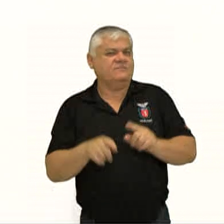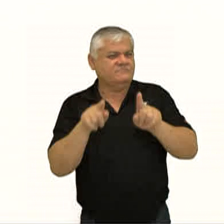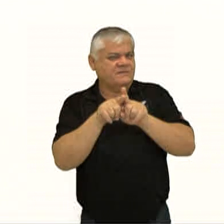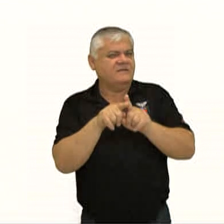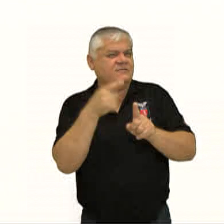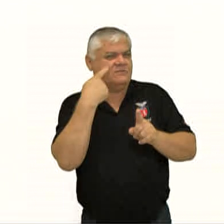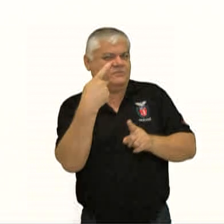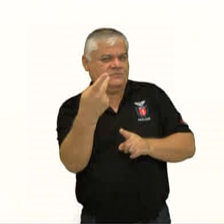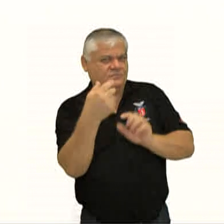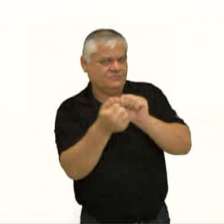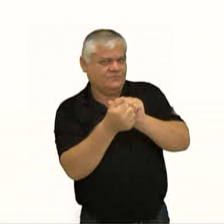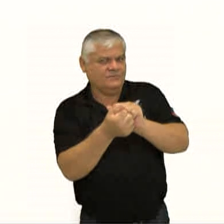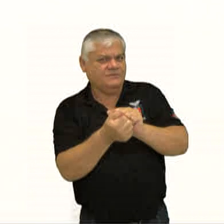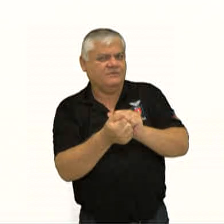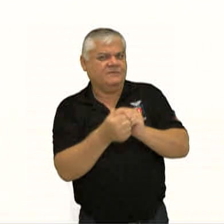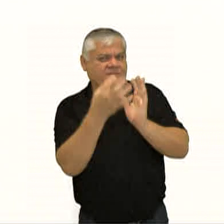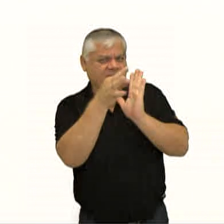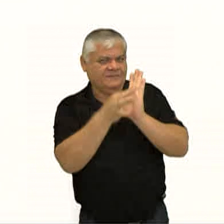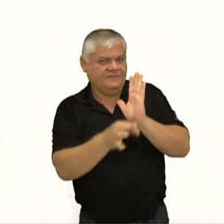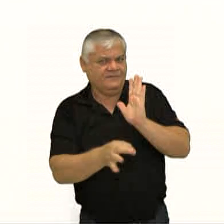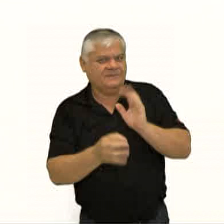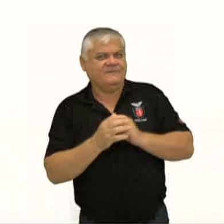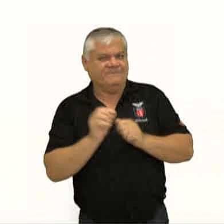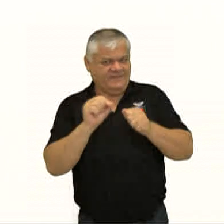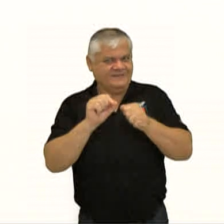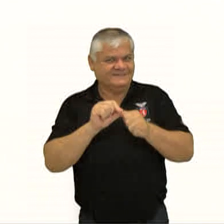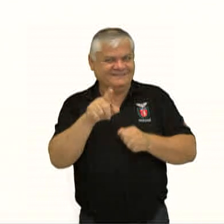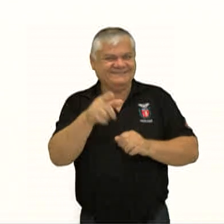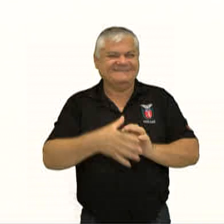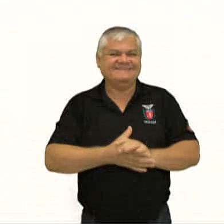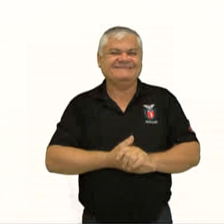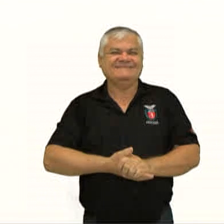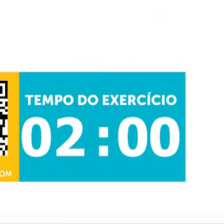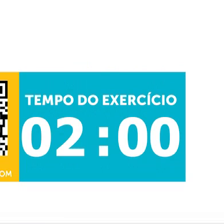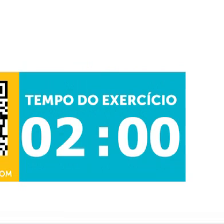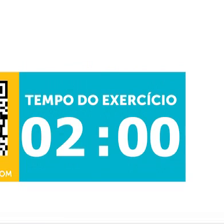conferir contigo. Faz aí caprichadamente.